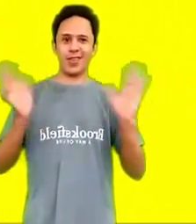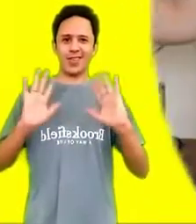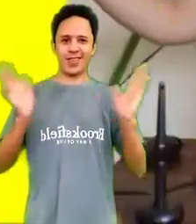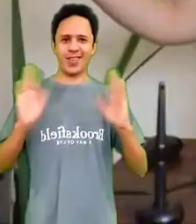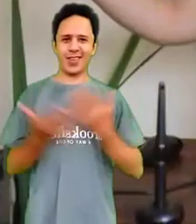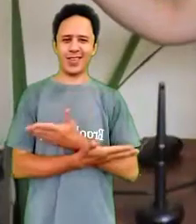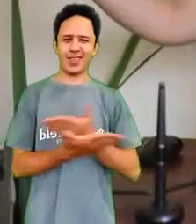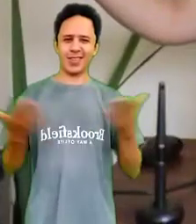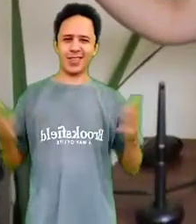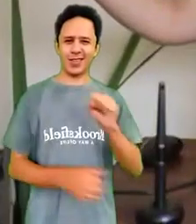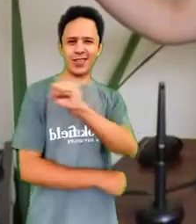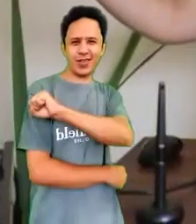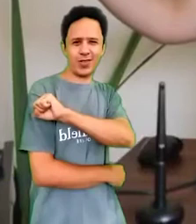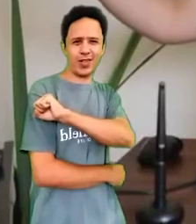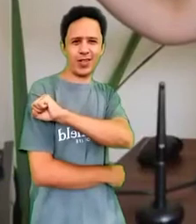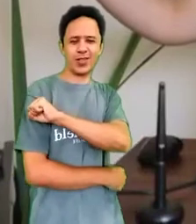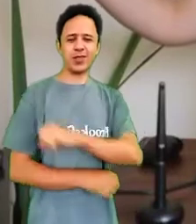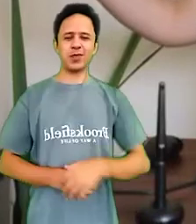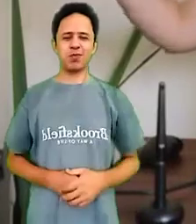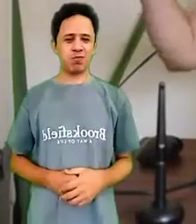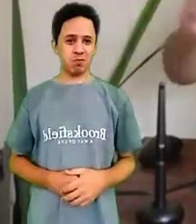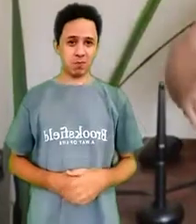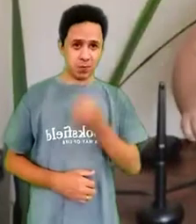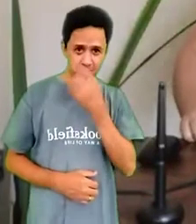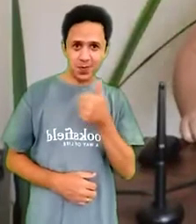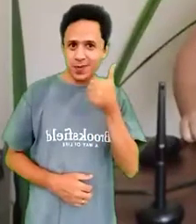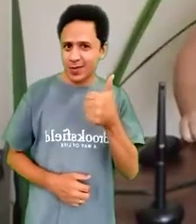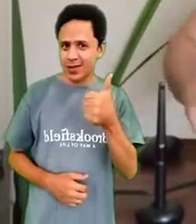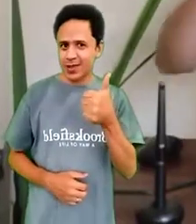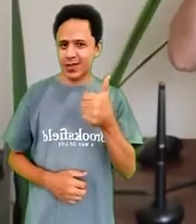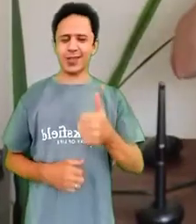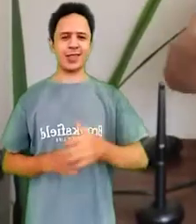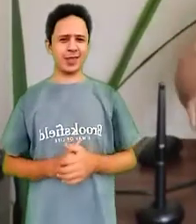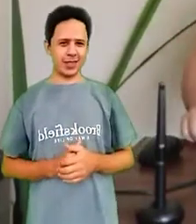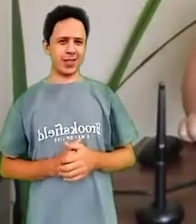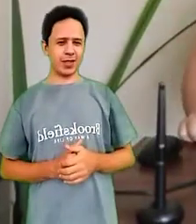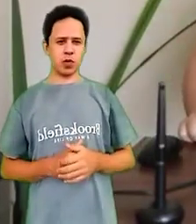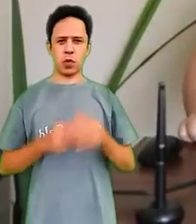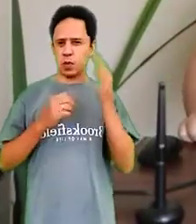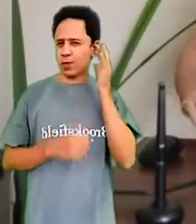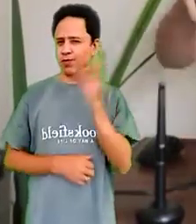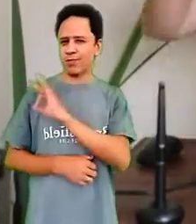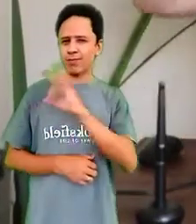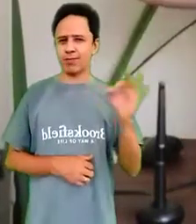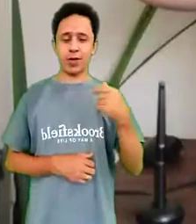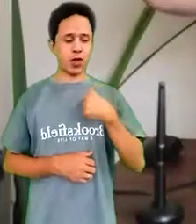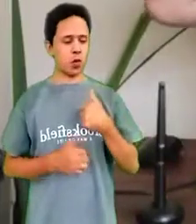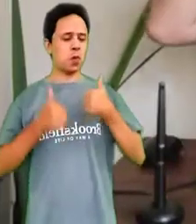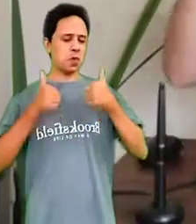Olá, alunos e alunas do 8º ano! Como é que vocês estão hoje? Todo mundo 100%? Eu